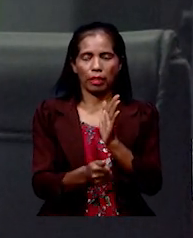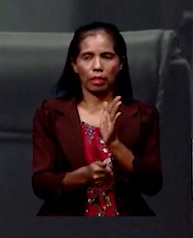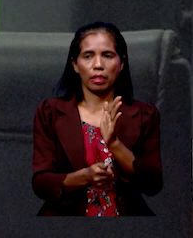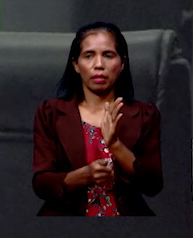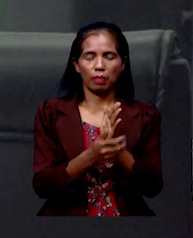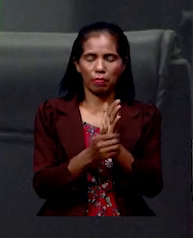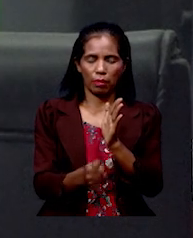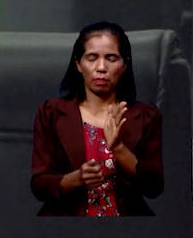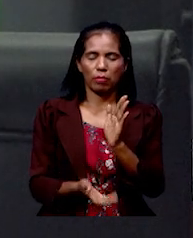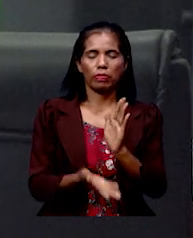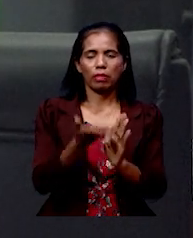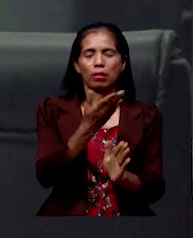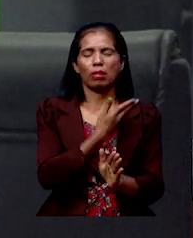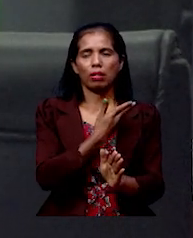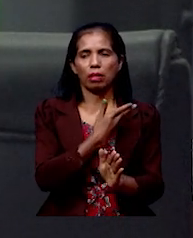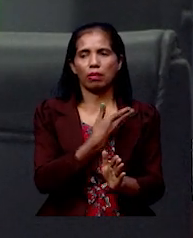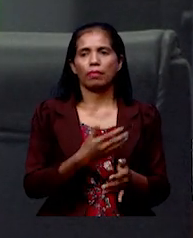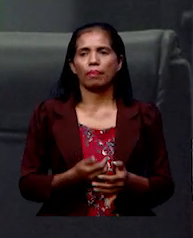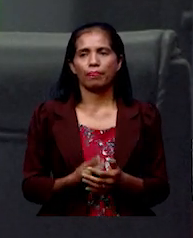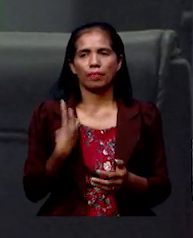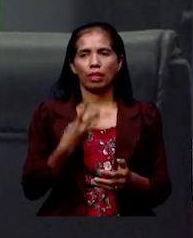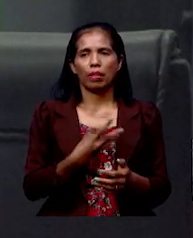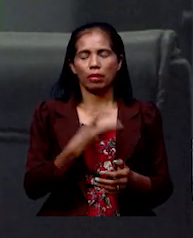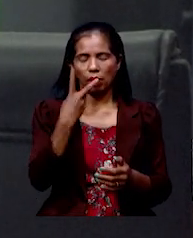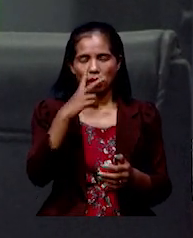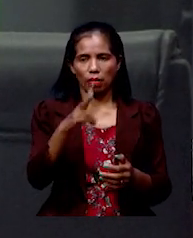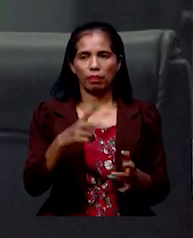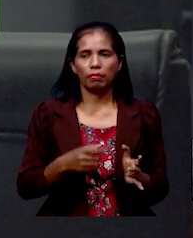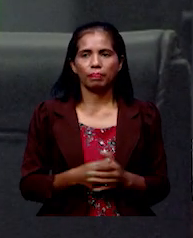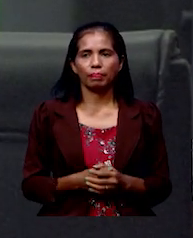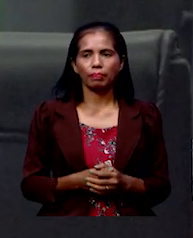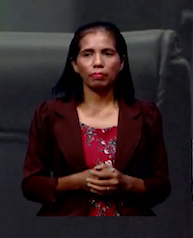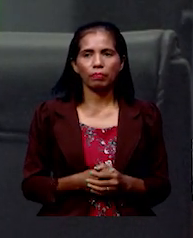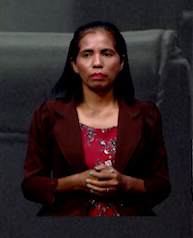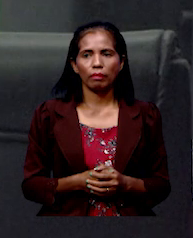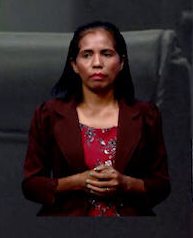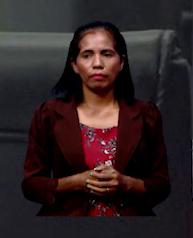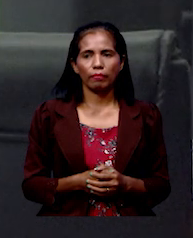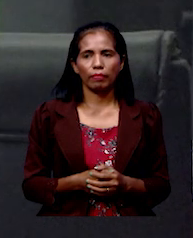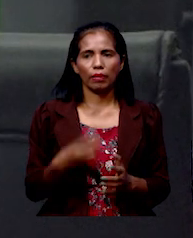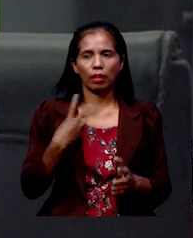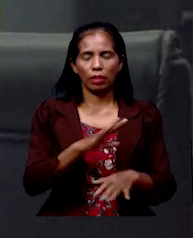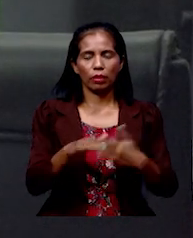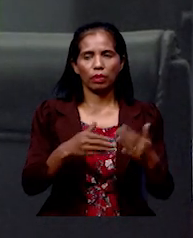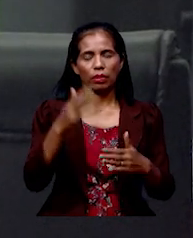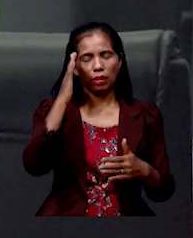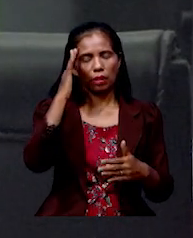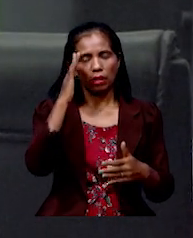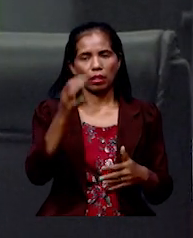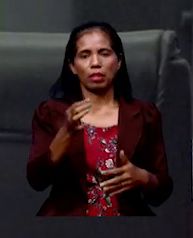a item balo nem bem a terreta de deflação, maca aí liba iPhone, também tota tem que atrair iPhone, ora já